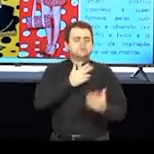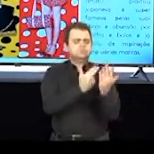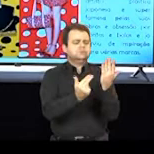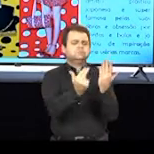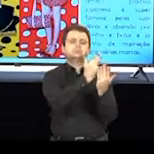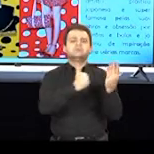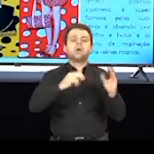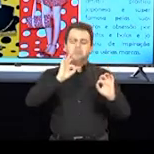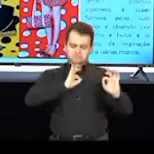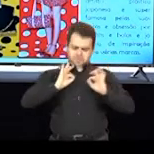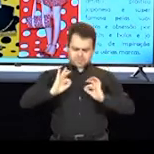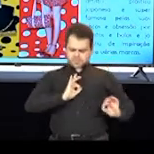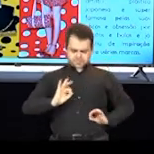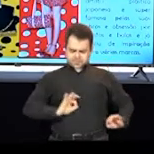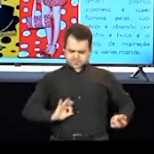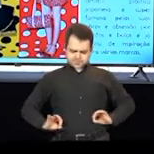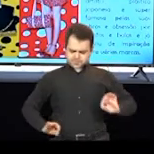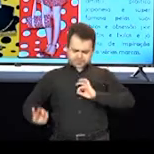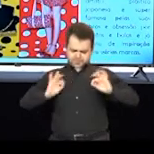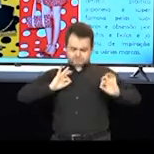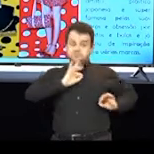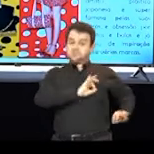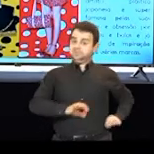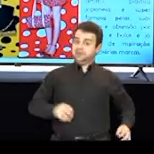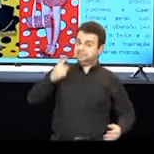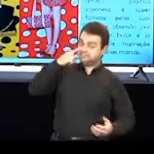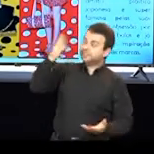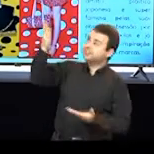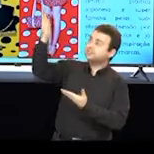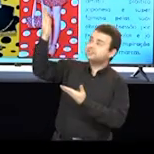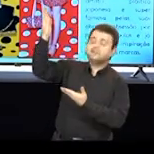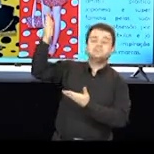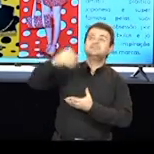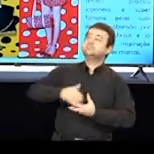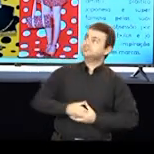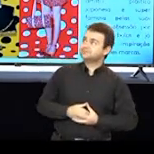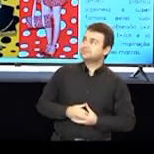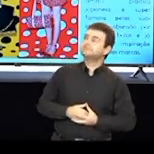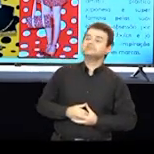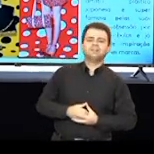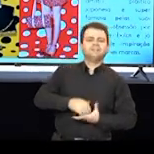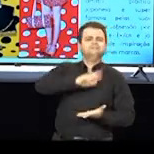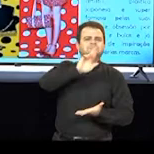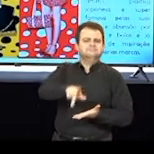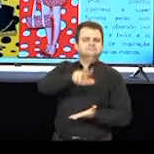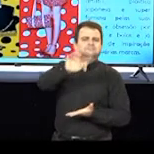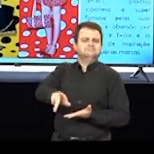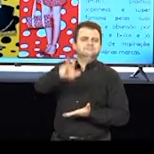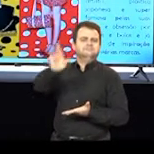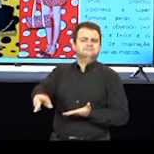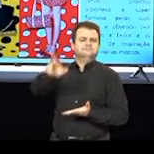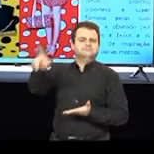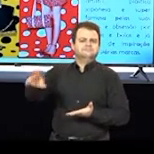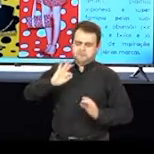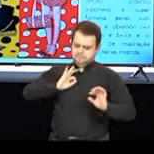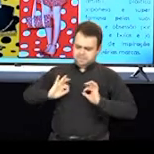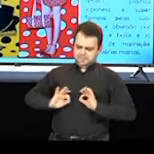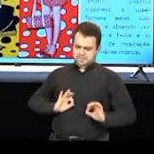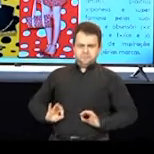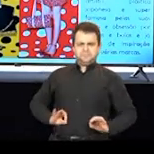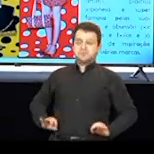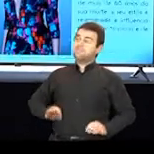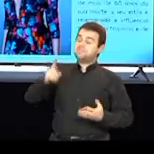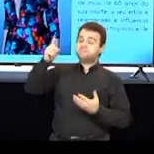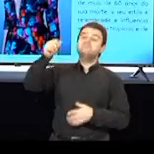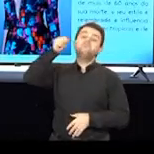por pontinhos, por bolinhas. E aqui nós podemos observar uma coleção inteira certeira, apropriada a partir da visualidade